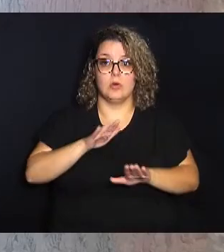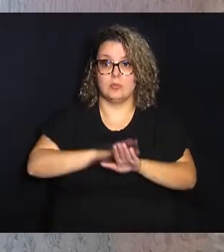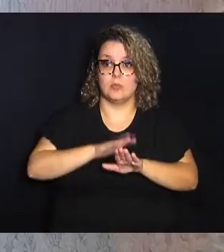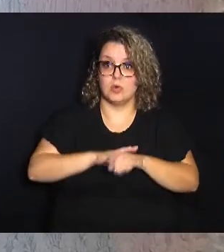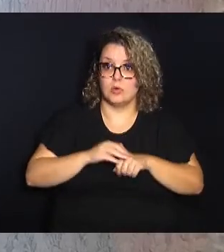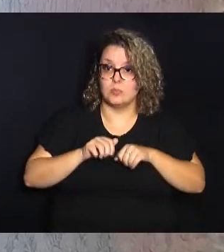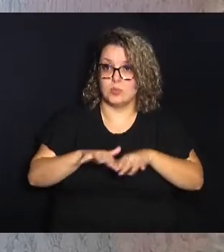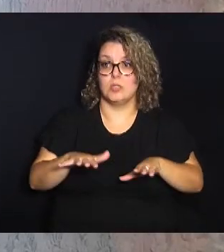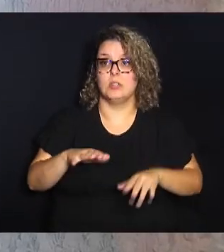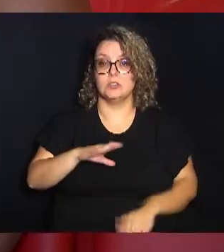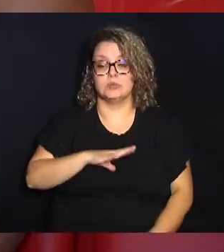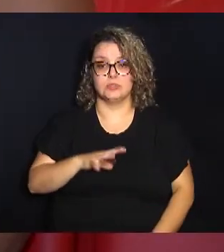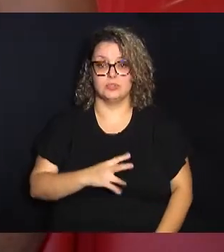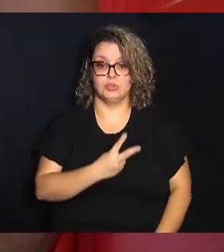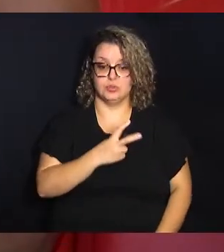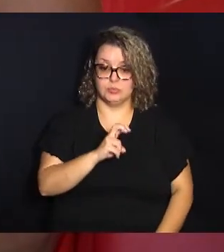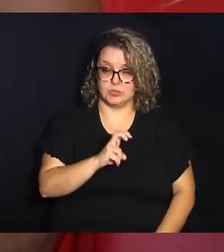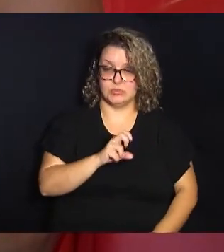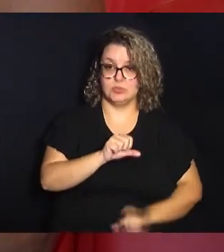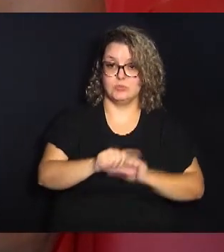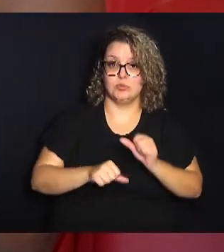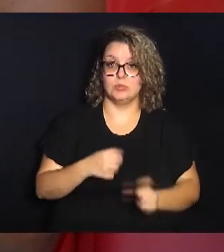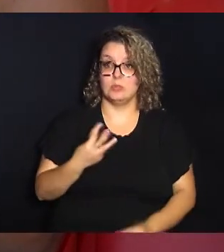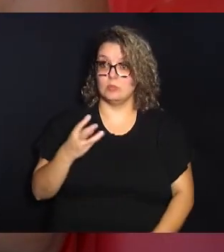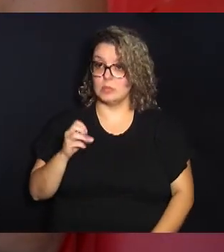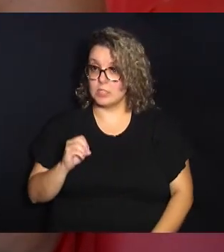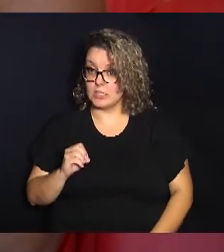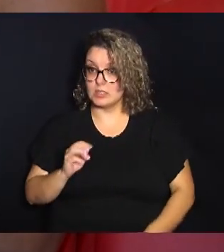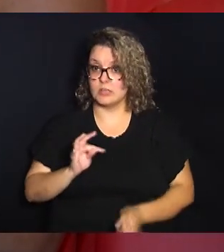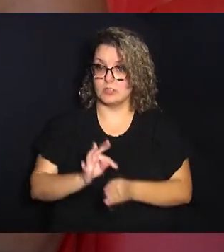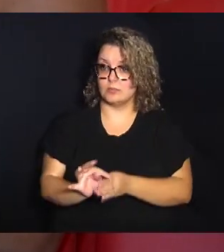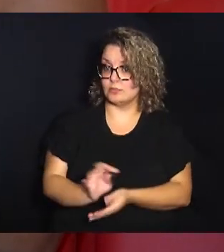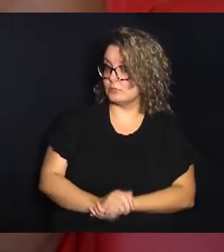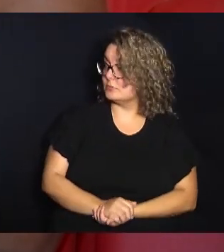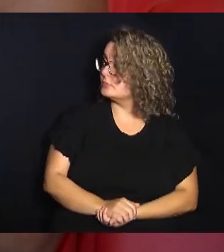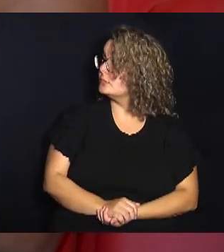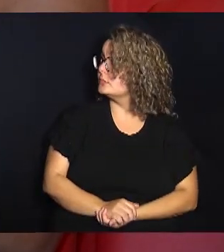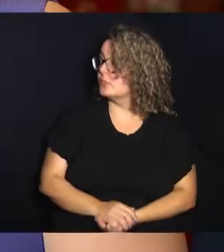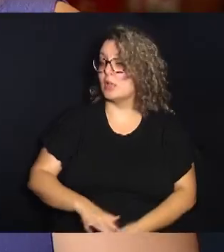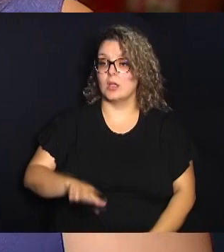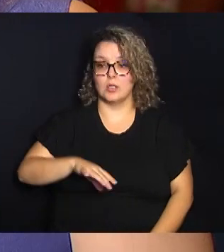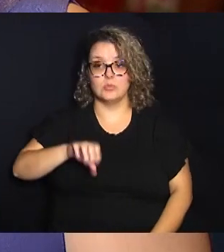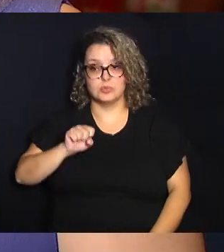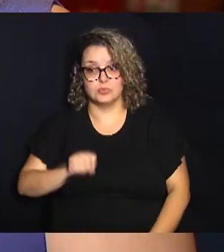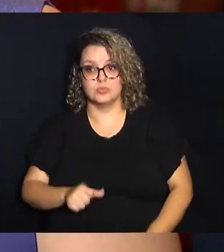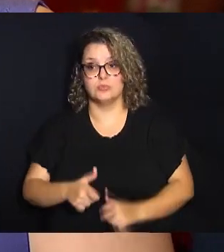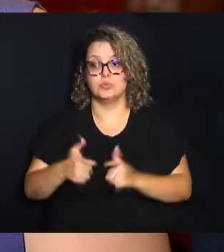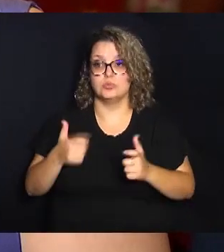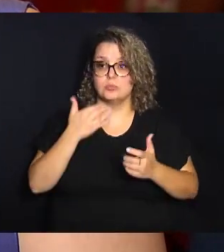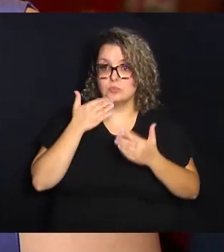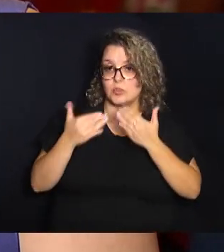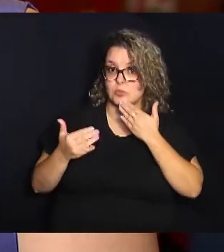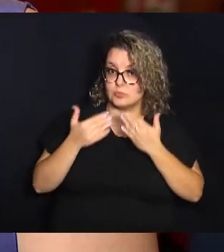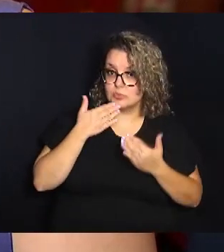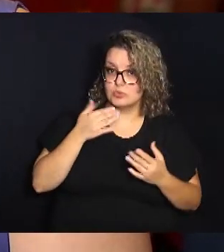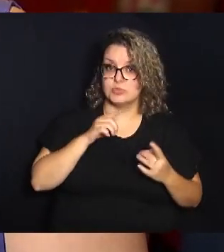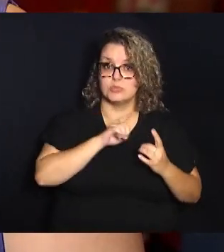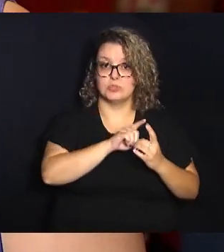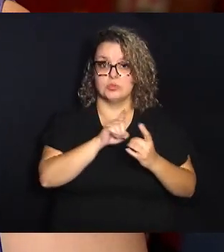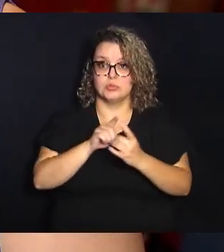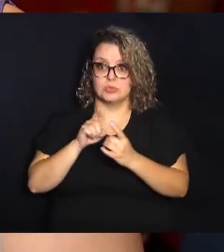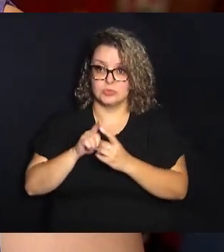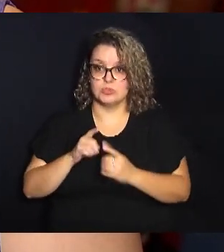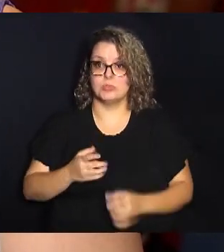sua atuação na cidade, passando de 25 para 30 conselheiros. A região sul era a região de maior